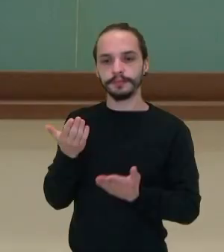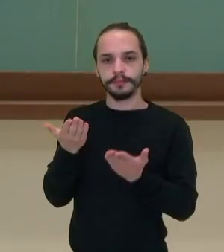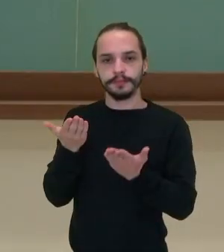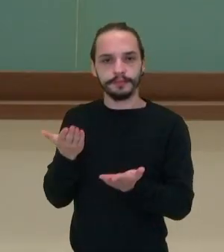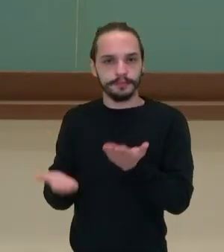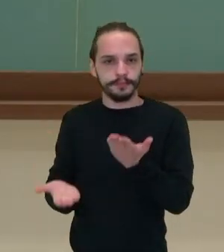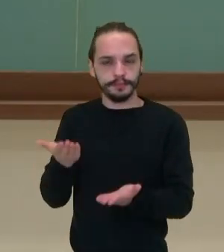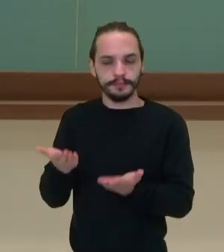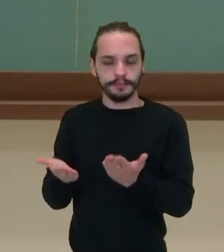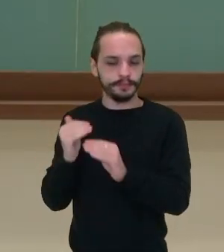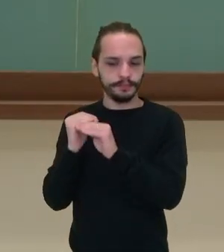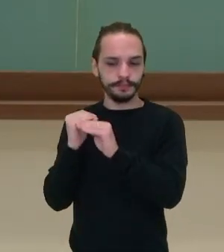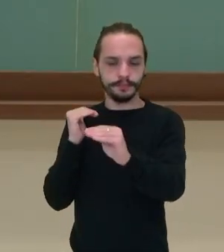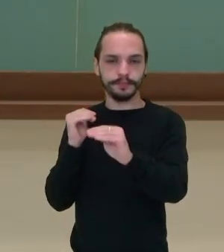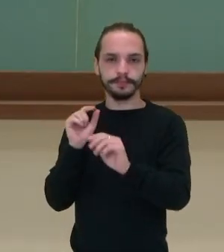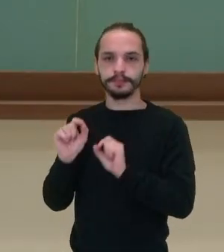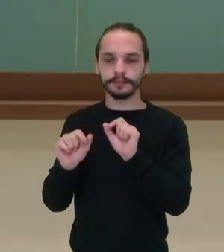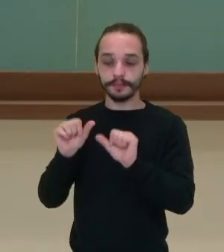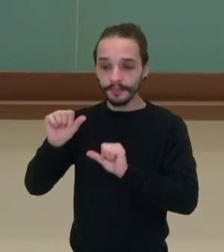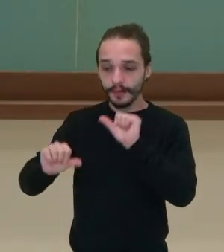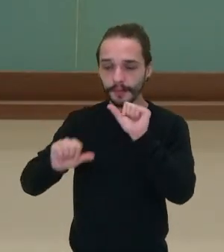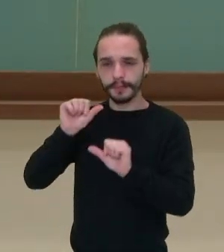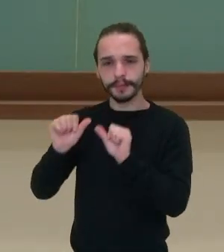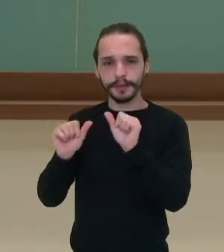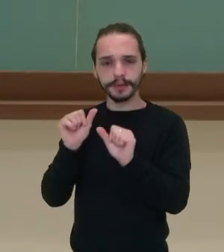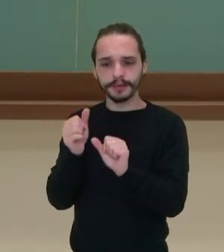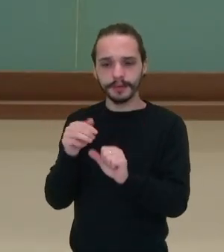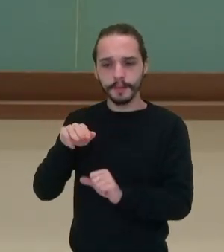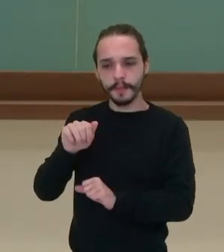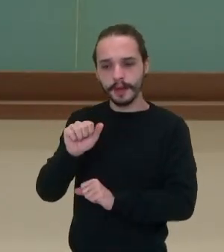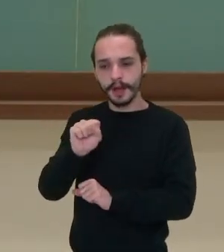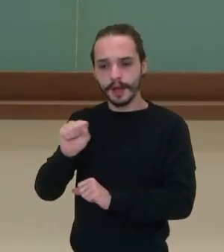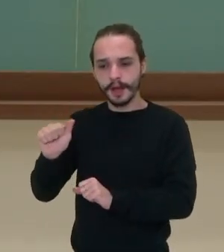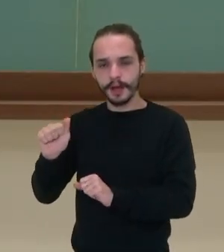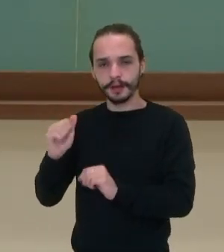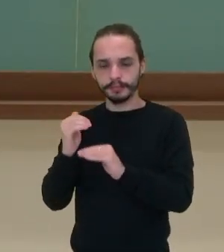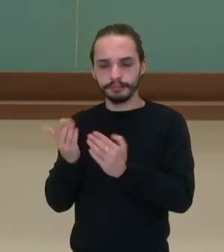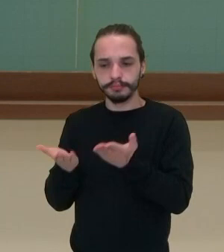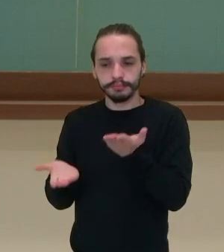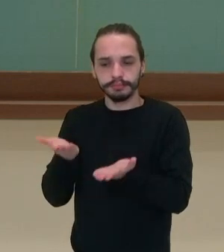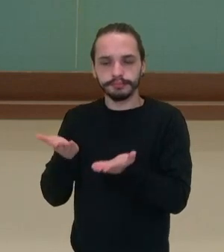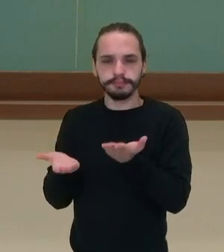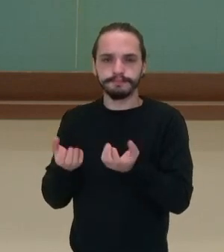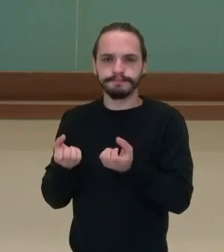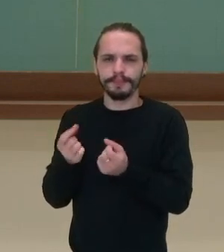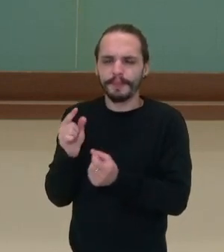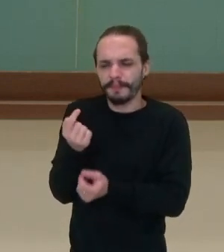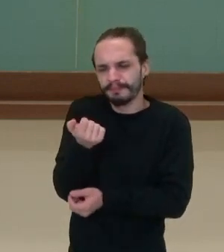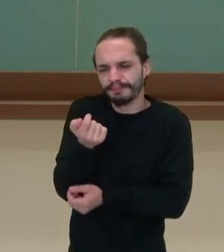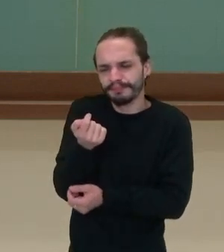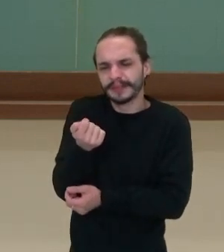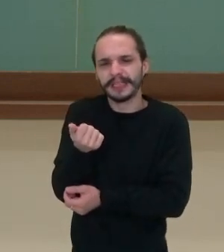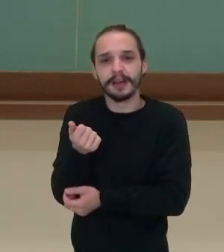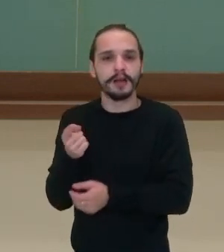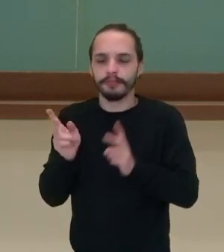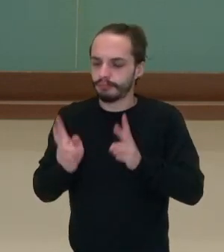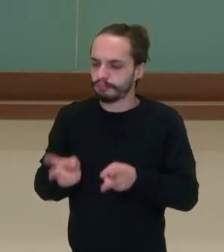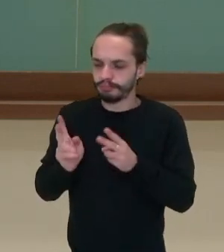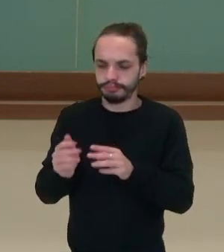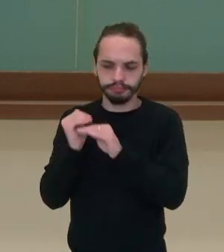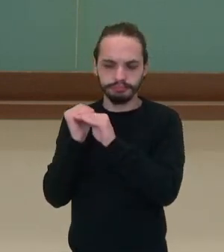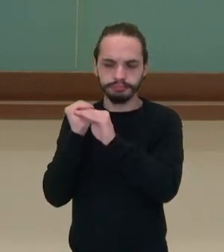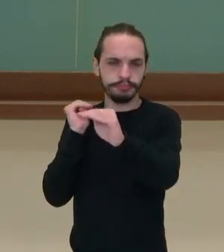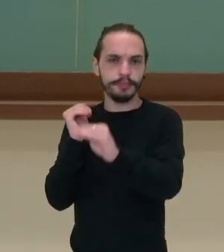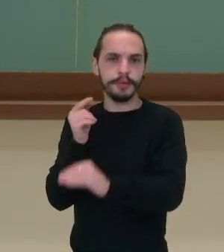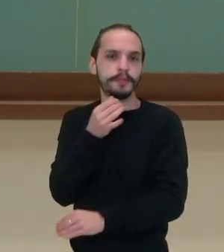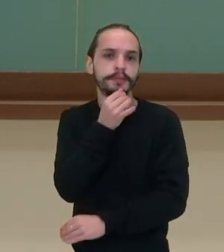né? Você tem lá em que a variação da massa ela é muito pequena ou praticamente você trabalha sempre com a massa constante, né? Um